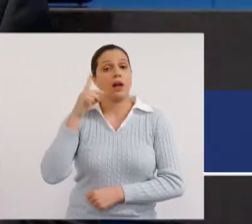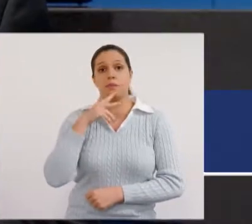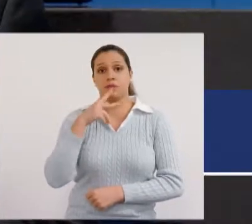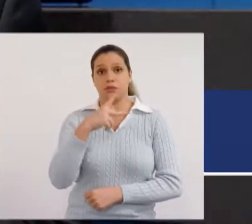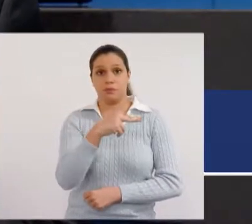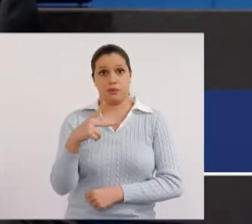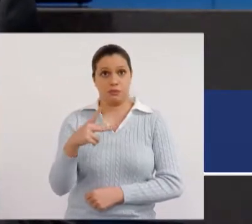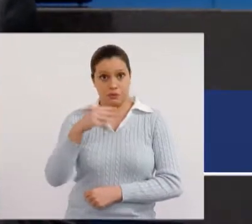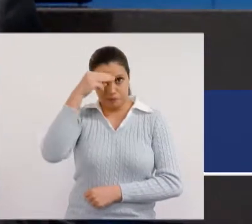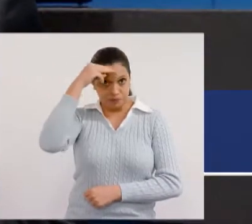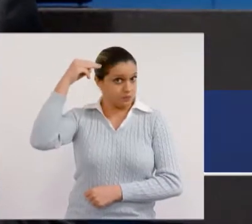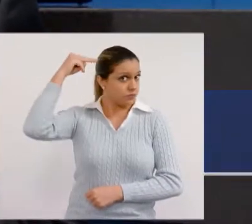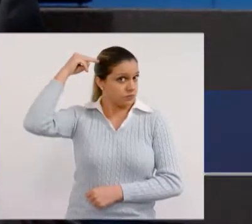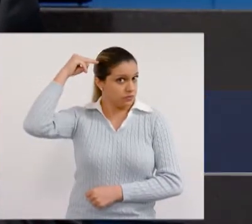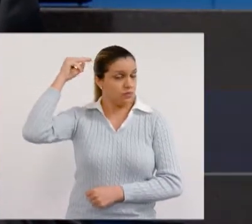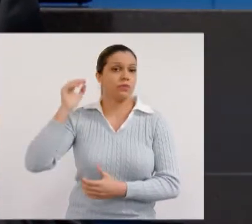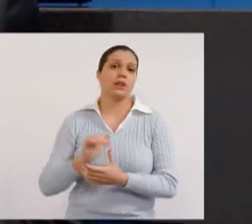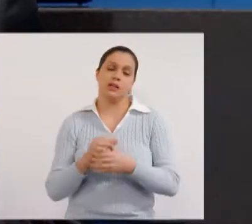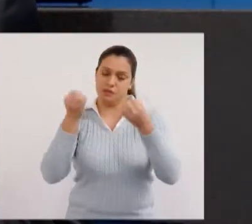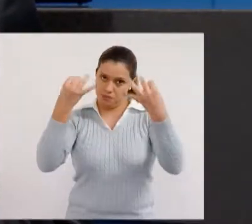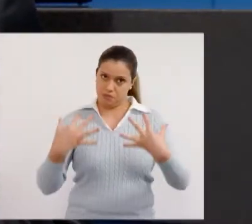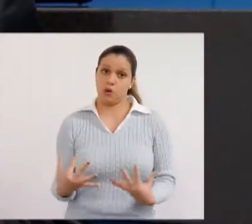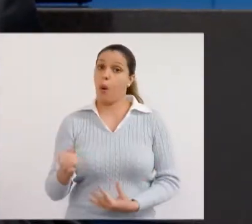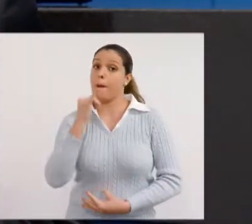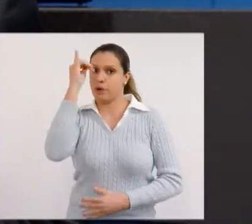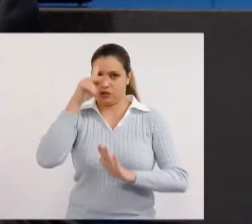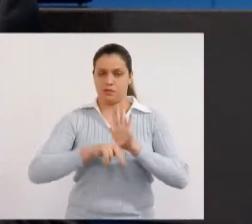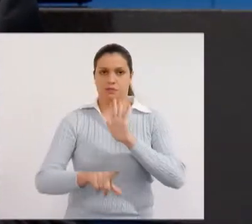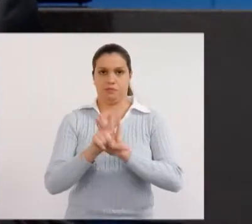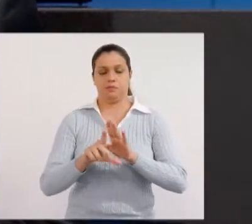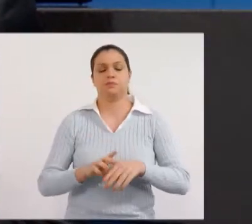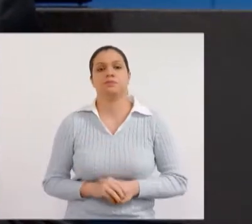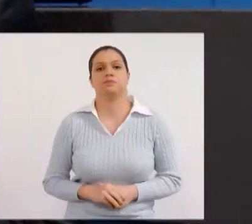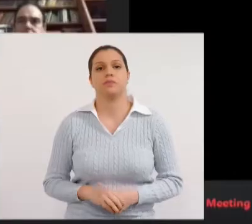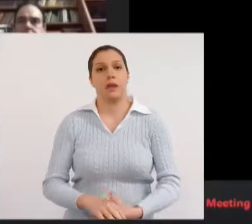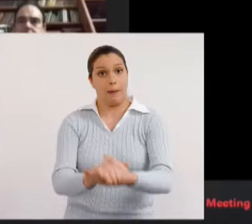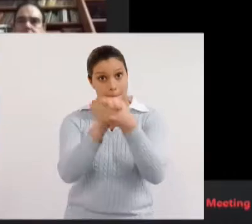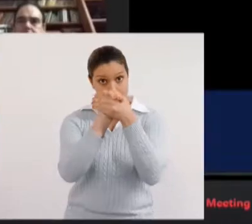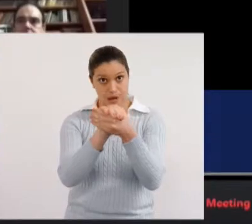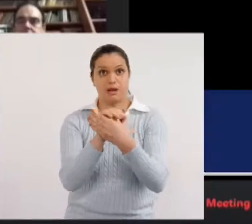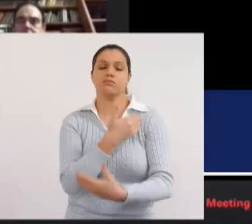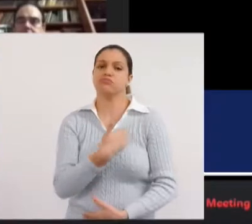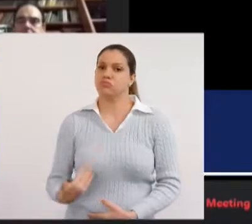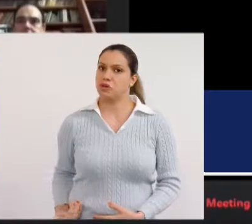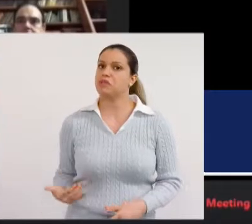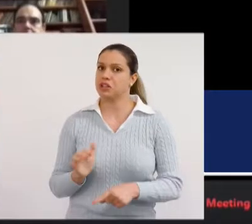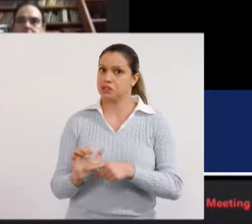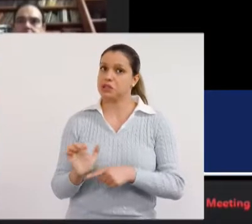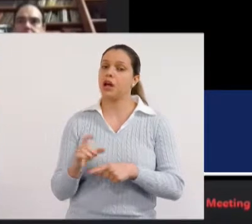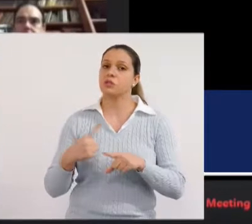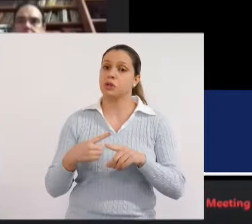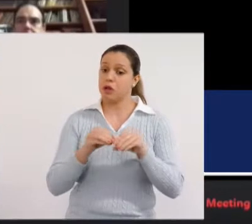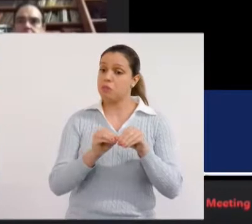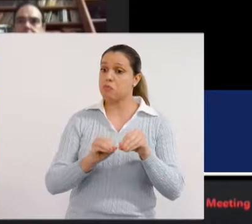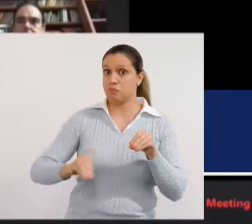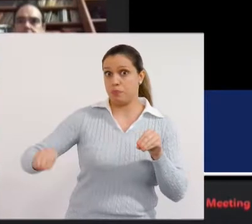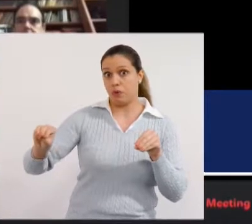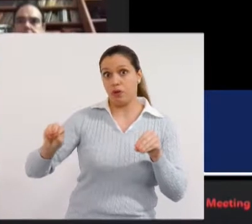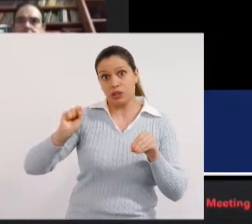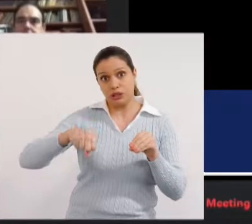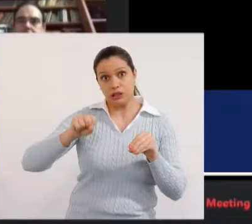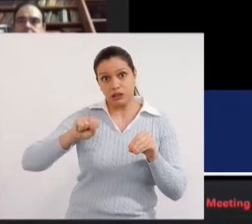Evander Vendramini, do Progressistas, falou sobre a importância do projeto. Senhor presidente, parabenizar o governo do estado